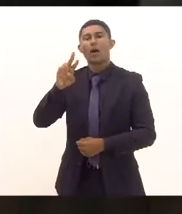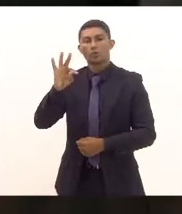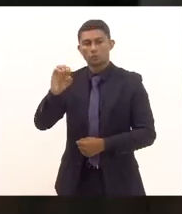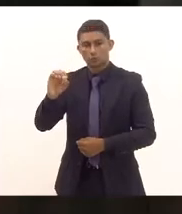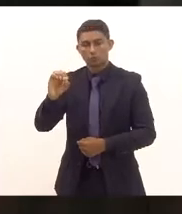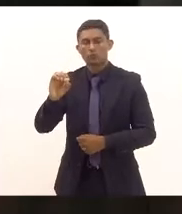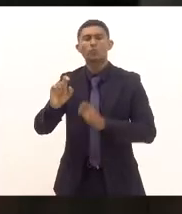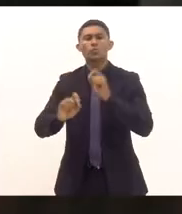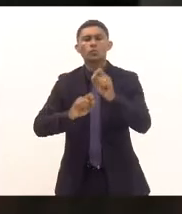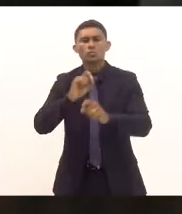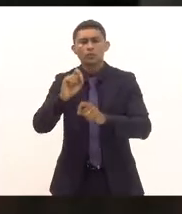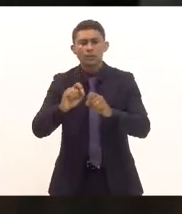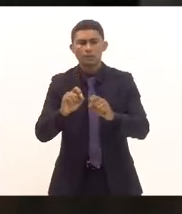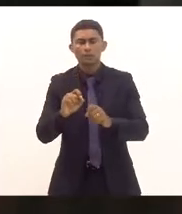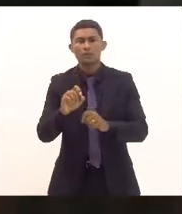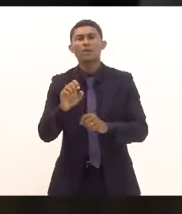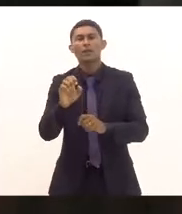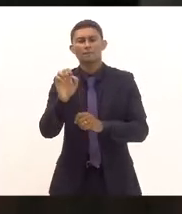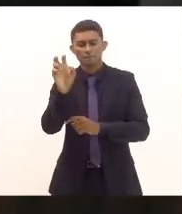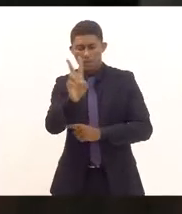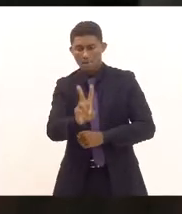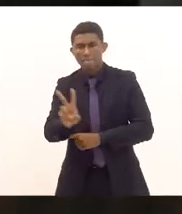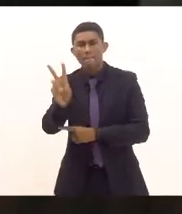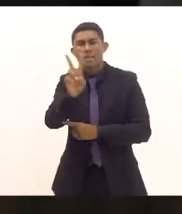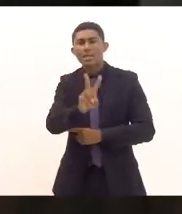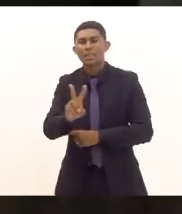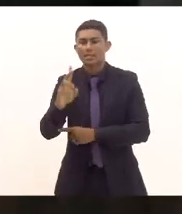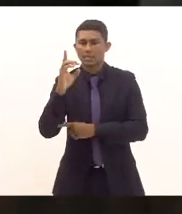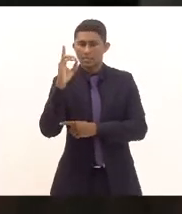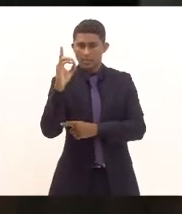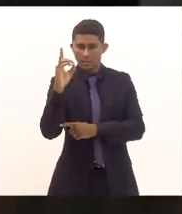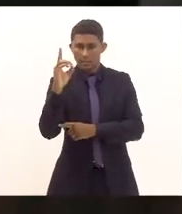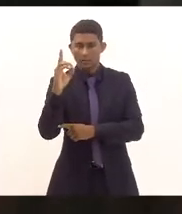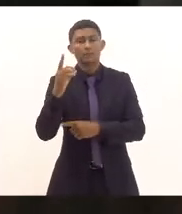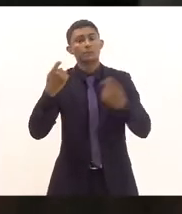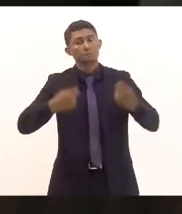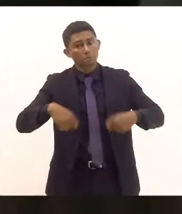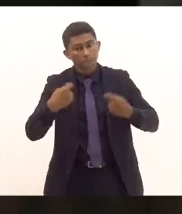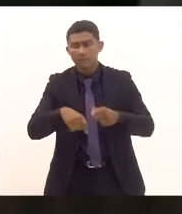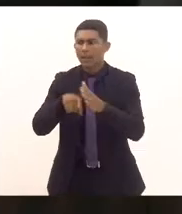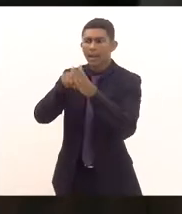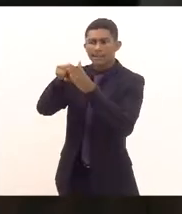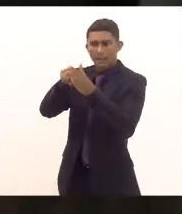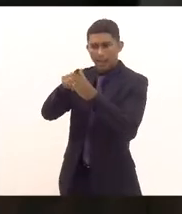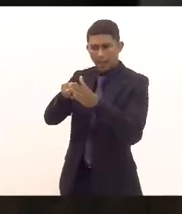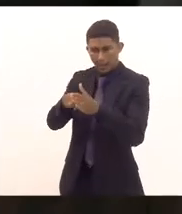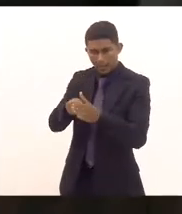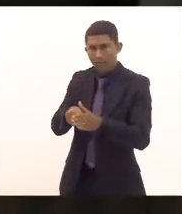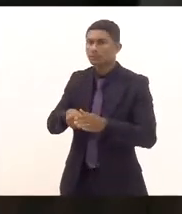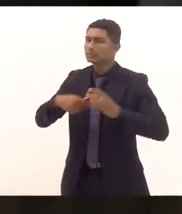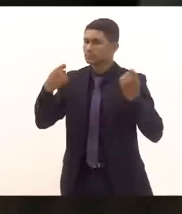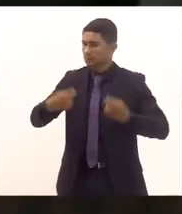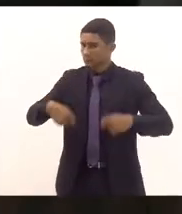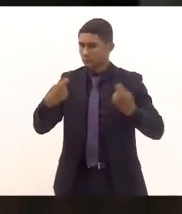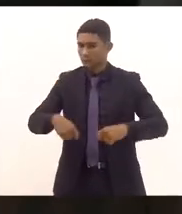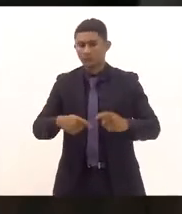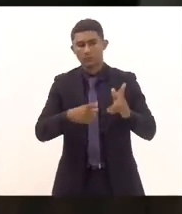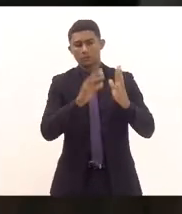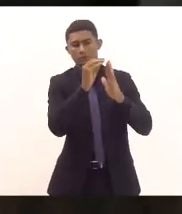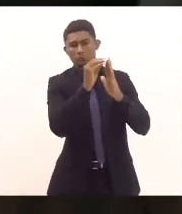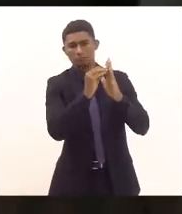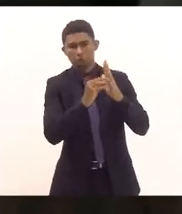dosagem de vitamina D no rol dos exames de rotina bem como a respectiva